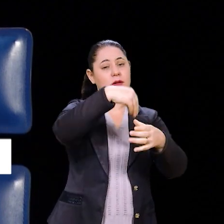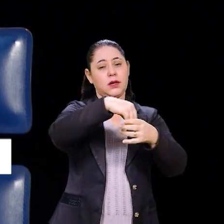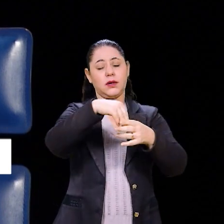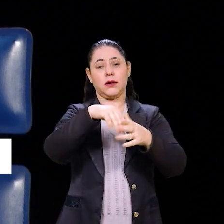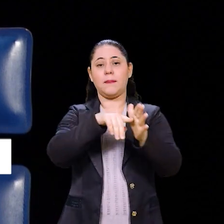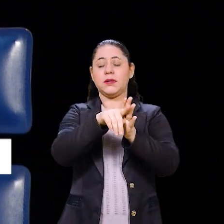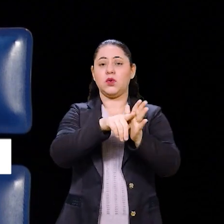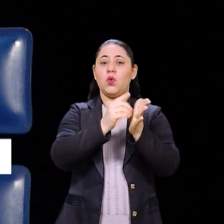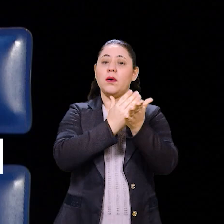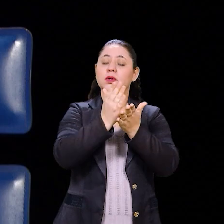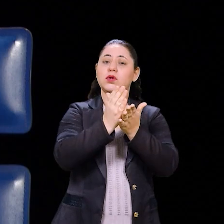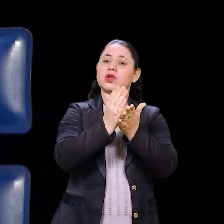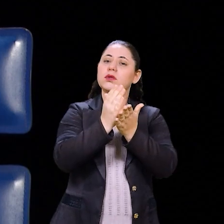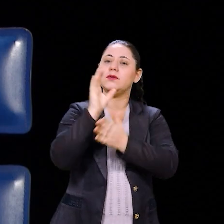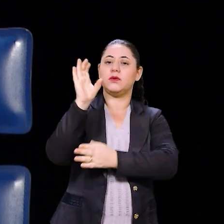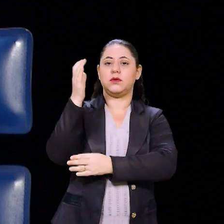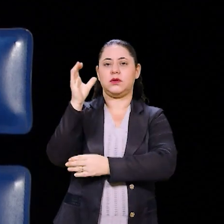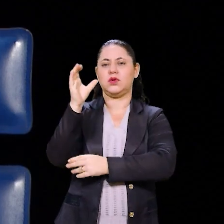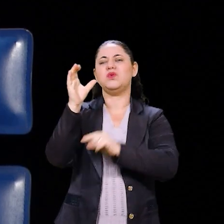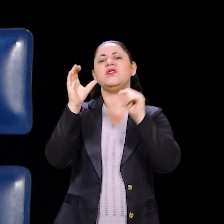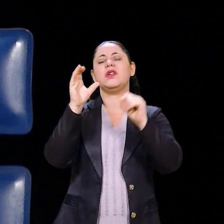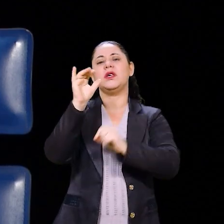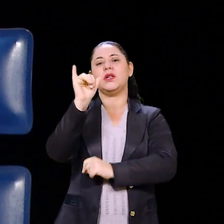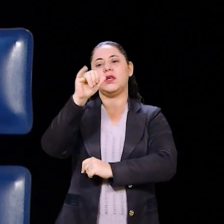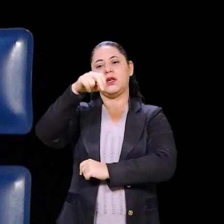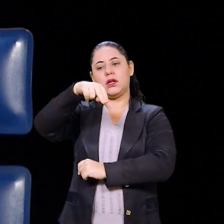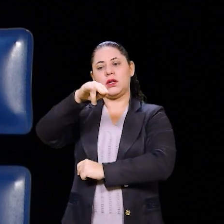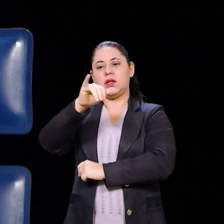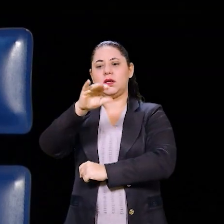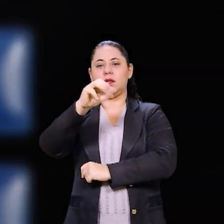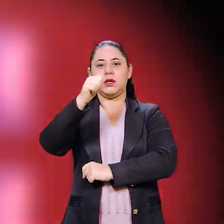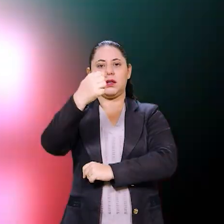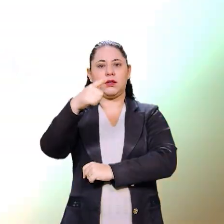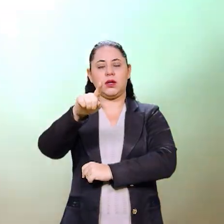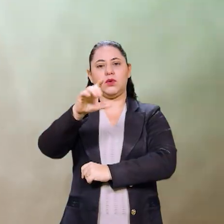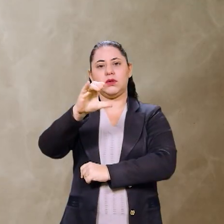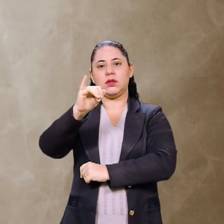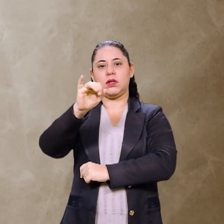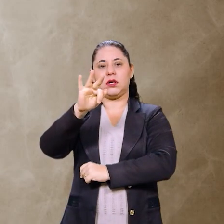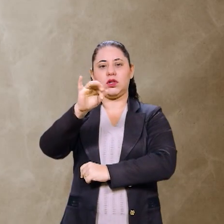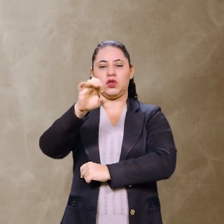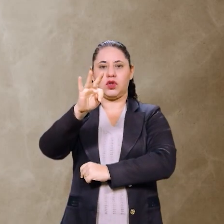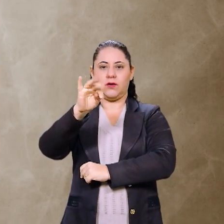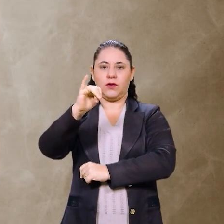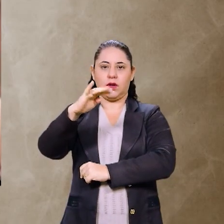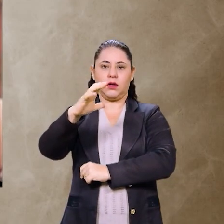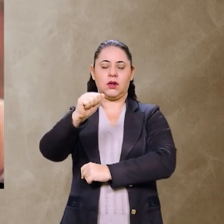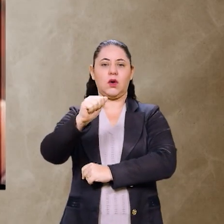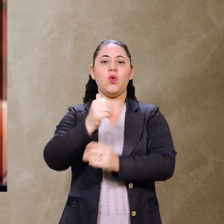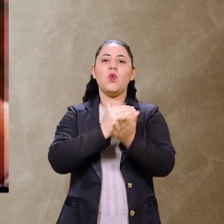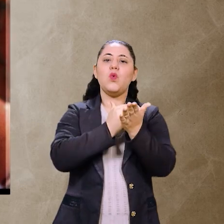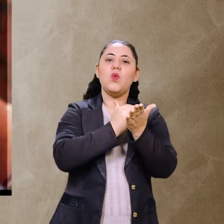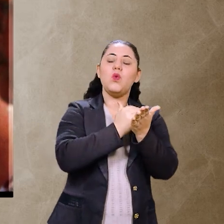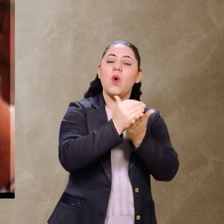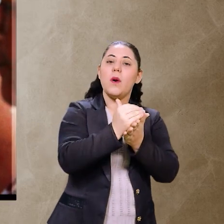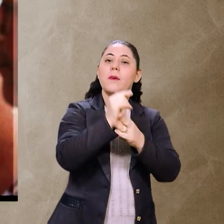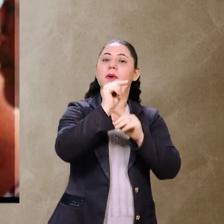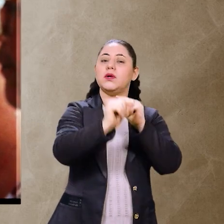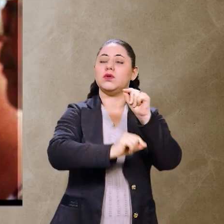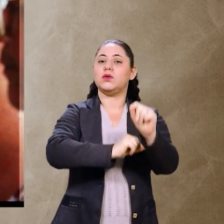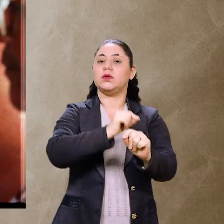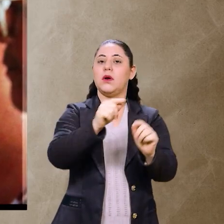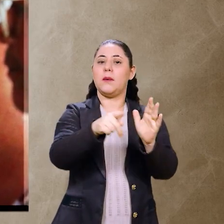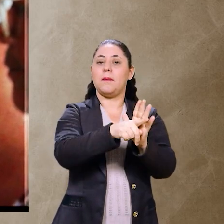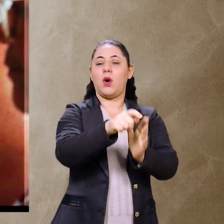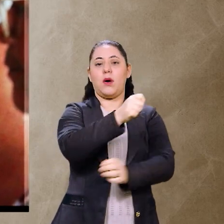então, iniciação científica. E o que é iniciação científica? Nada mais é o início ou a introdução